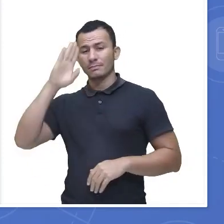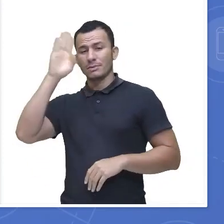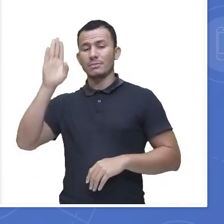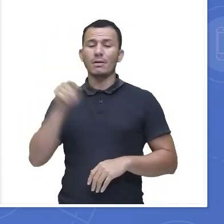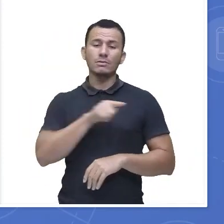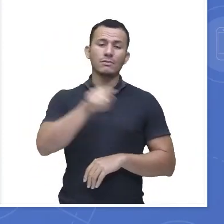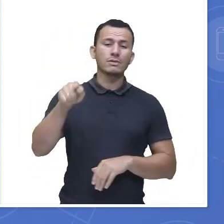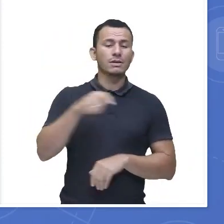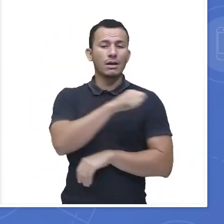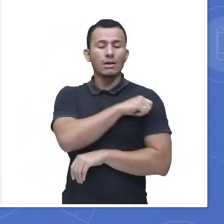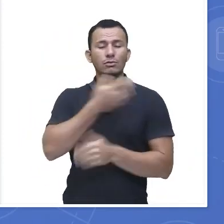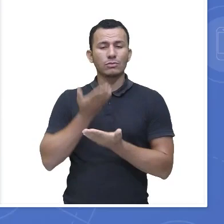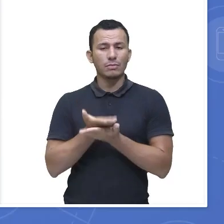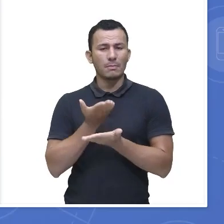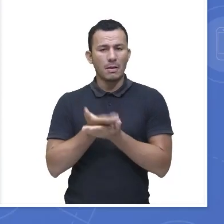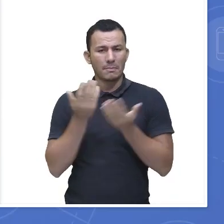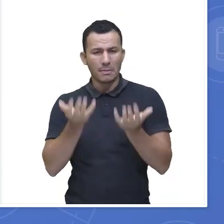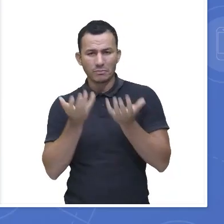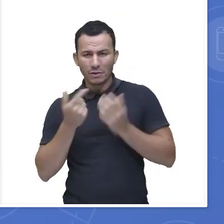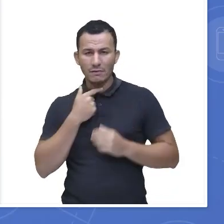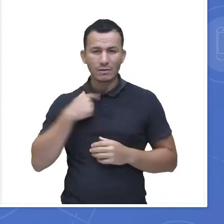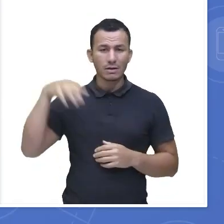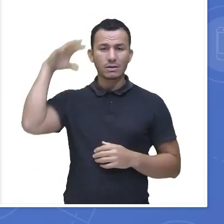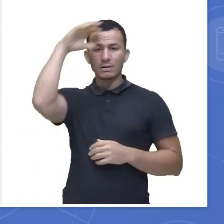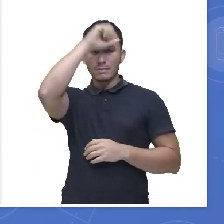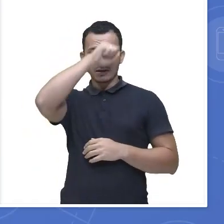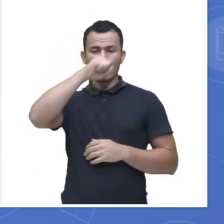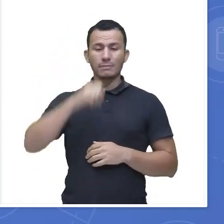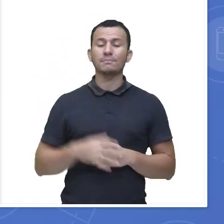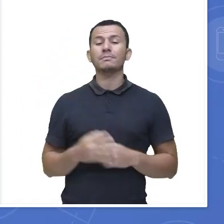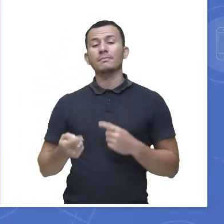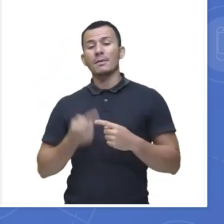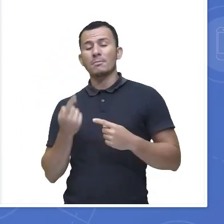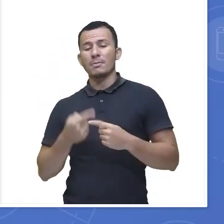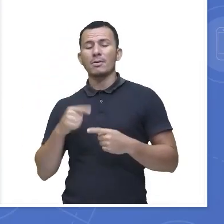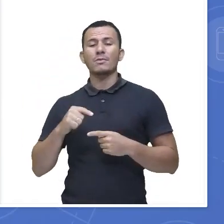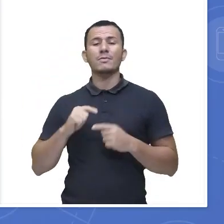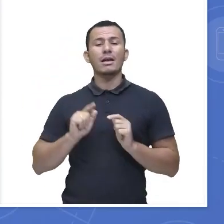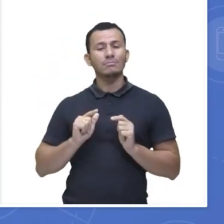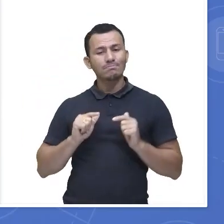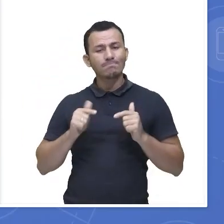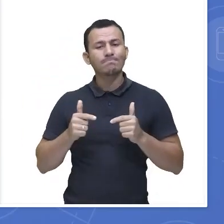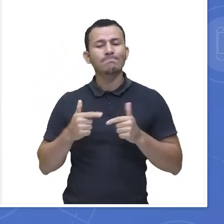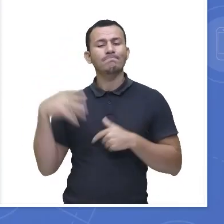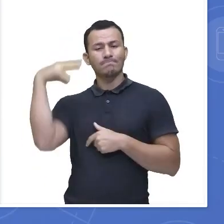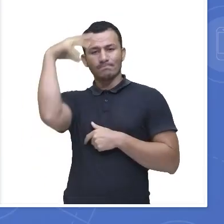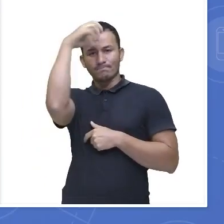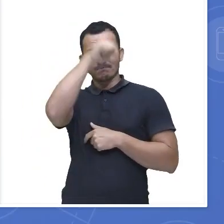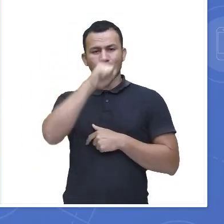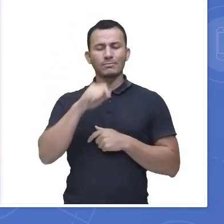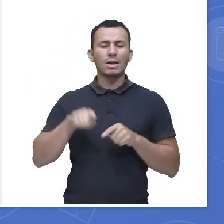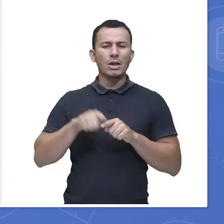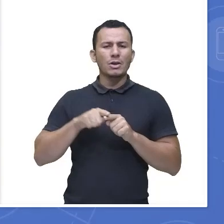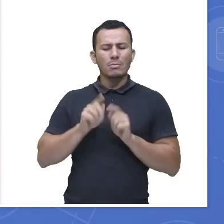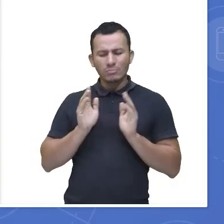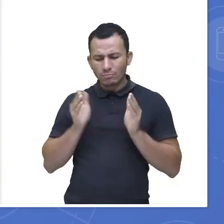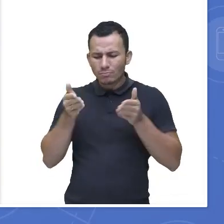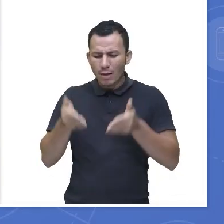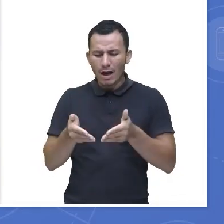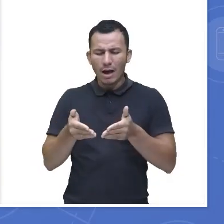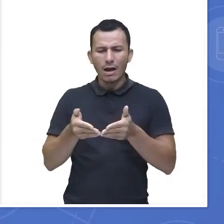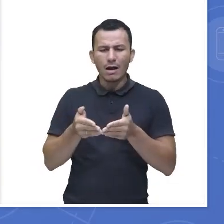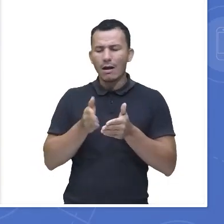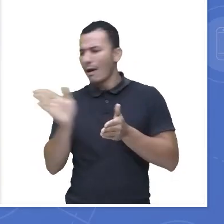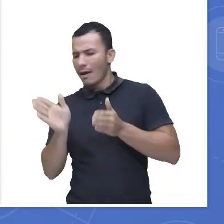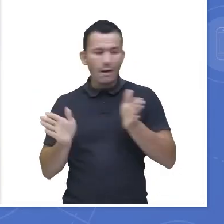você, estudante, aluno que quer aprender. Você precisa, em primeiro lugar, querer aprender, concentrar-se, não se